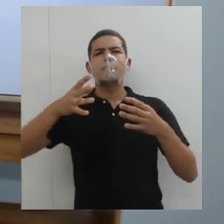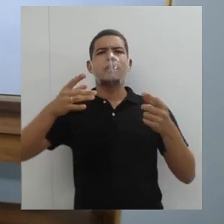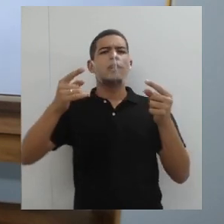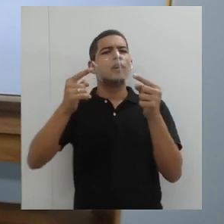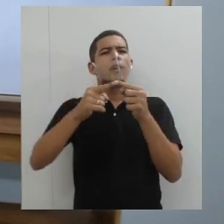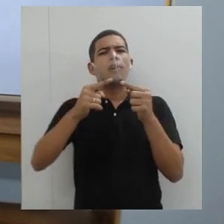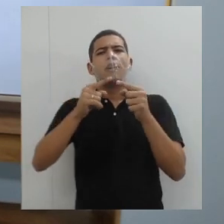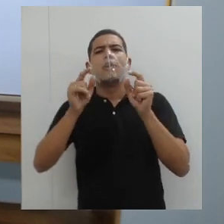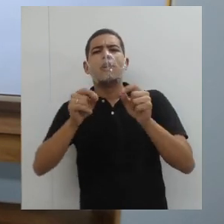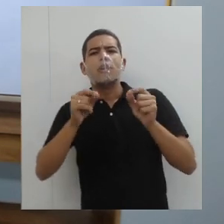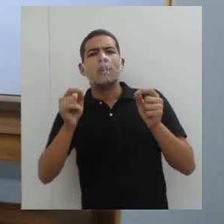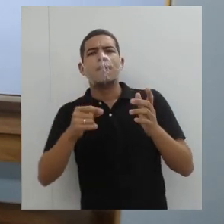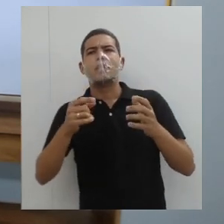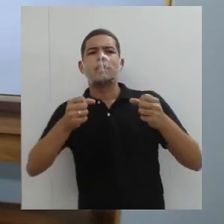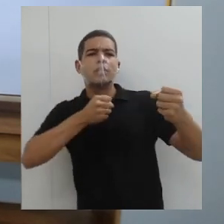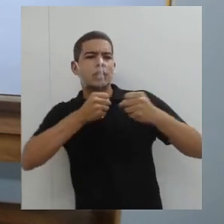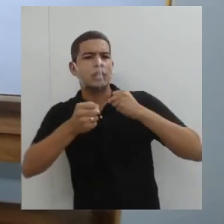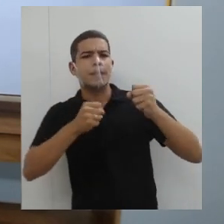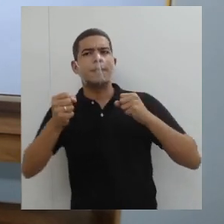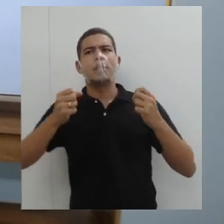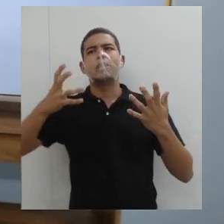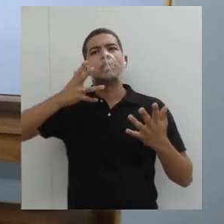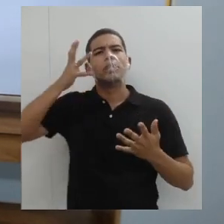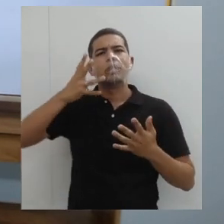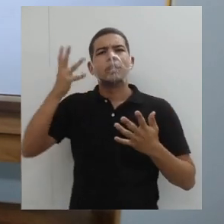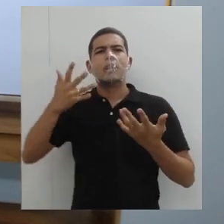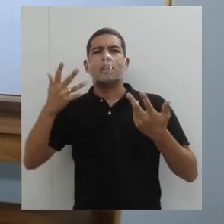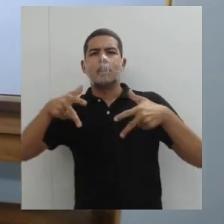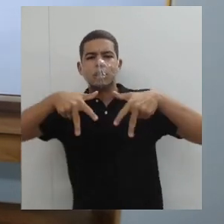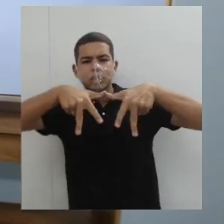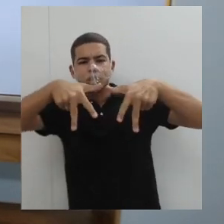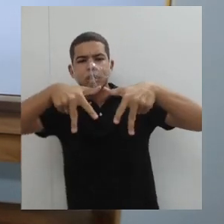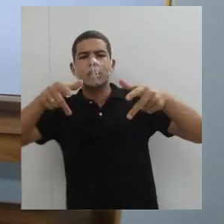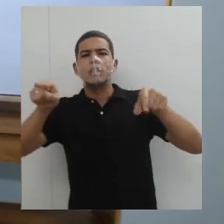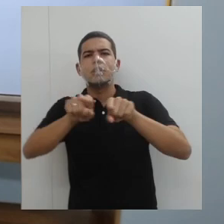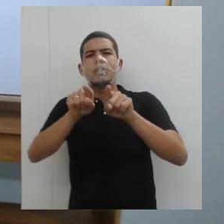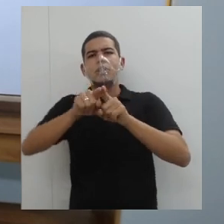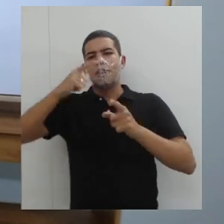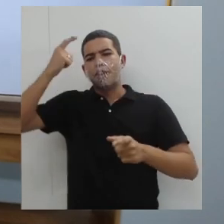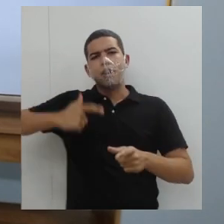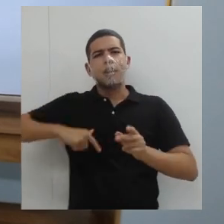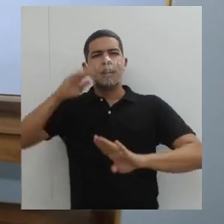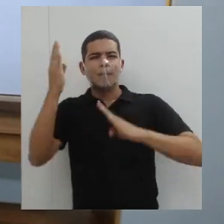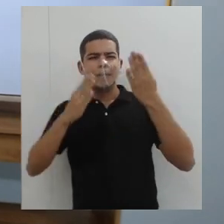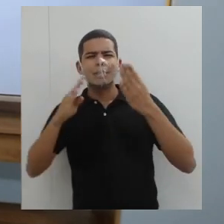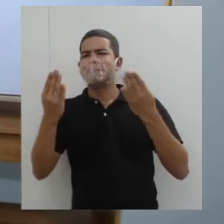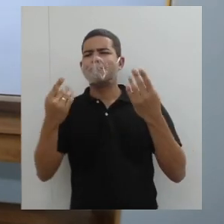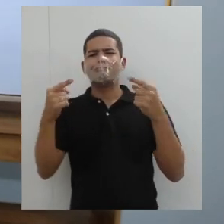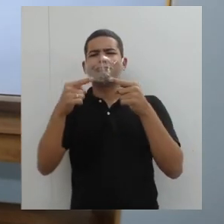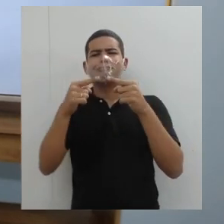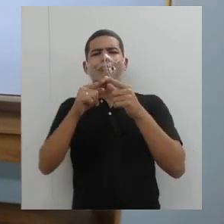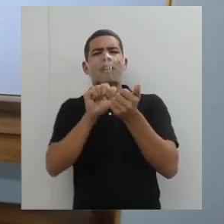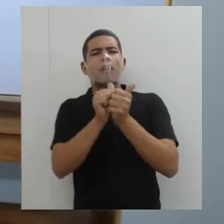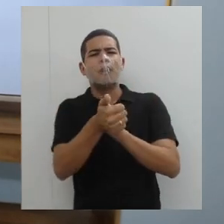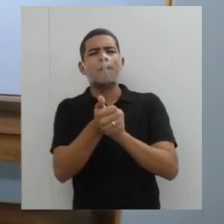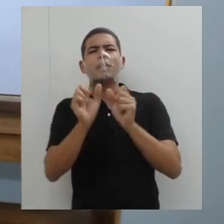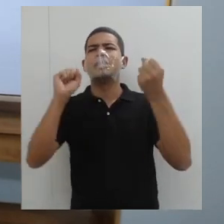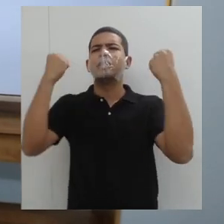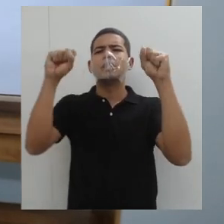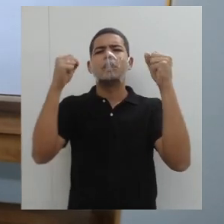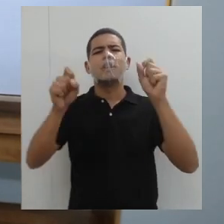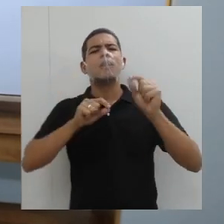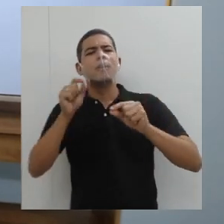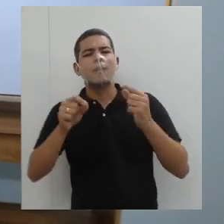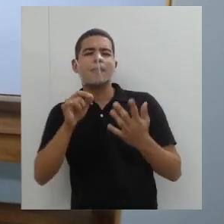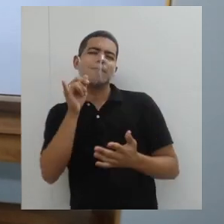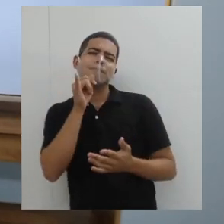o debate e o discurso sobre gênero e sobre sexualidade com o esporte, por exemplo. O que é que tem a ver com a educação física? Mas